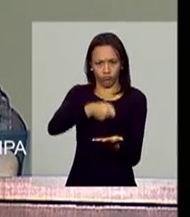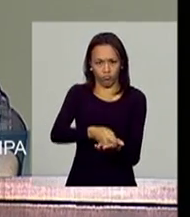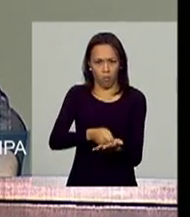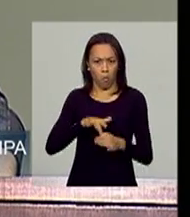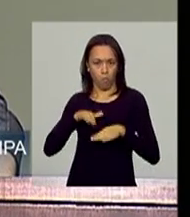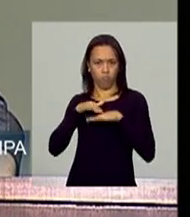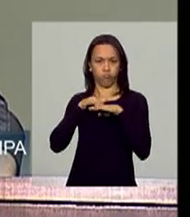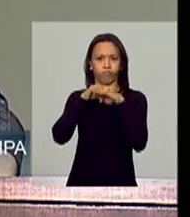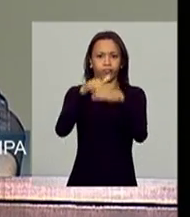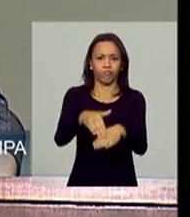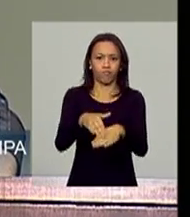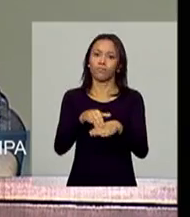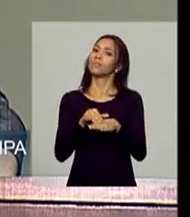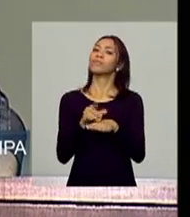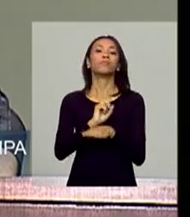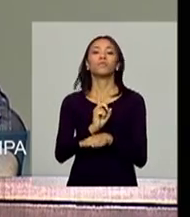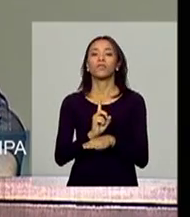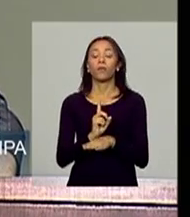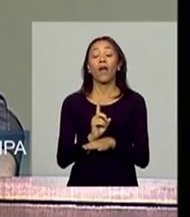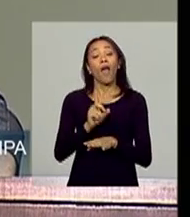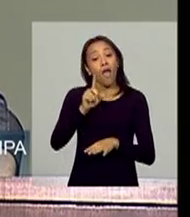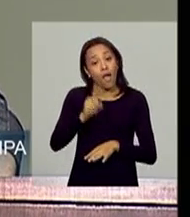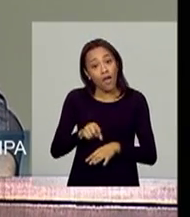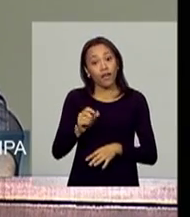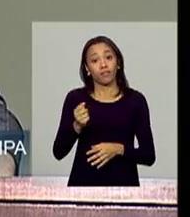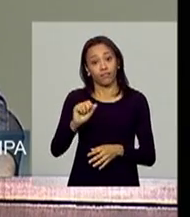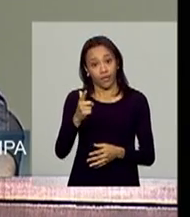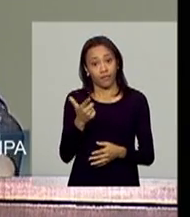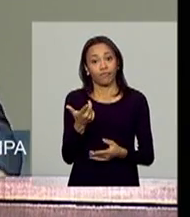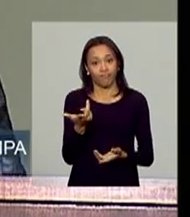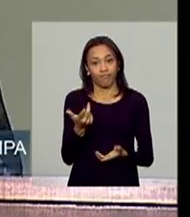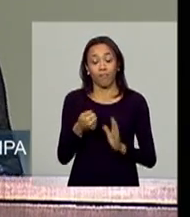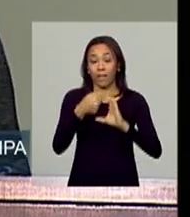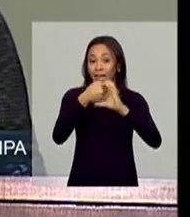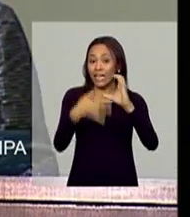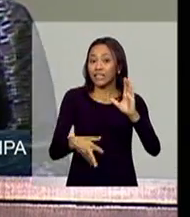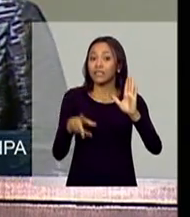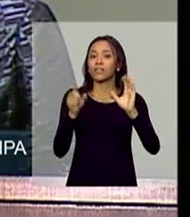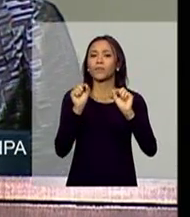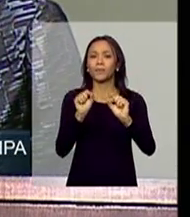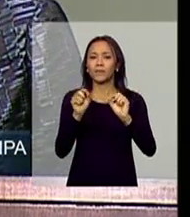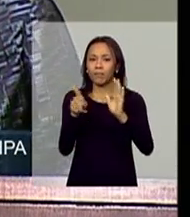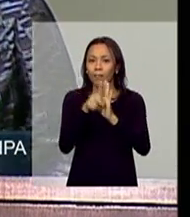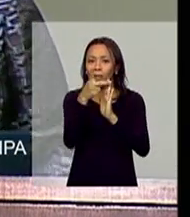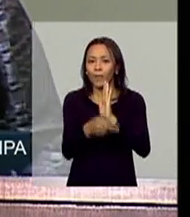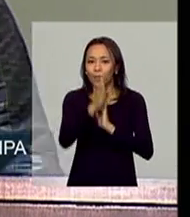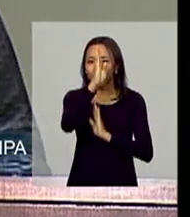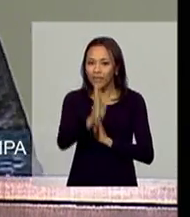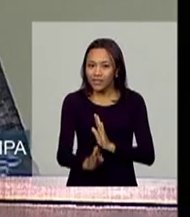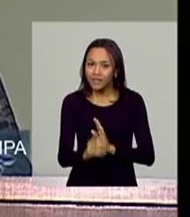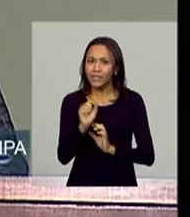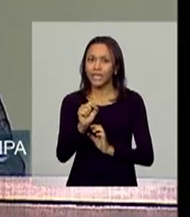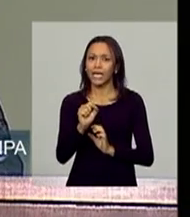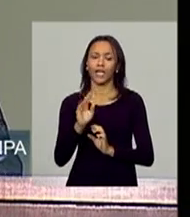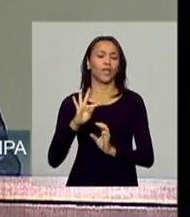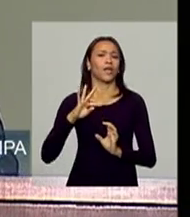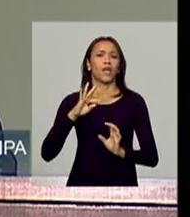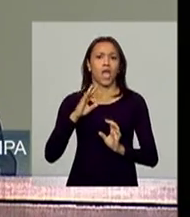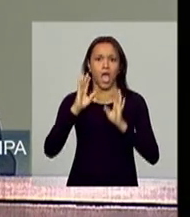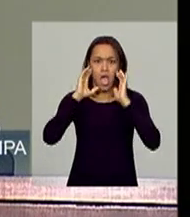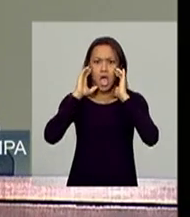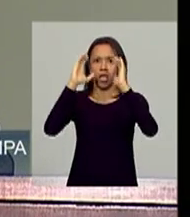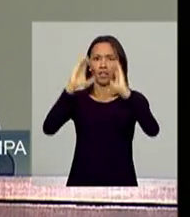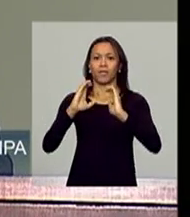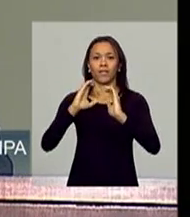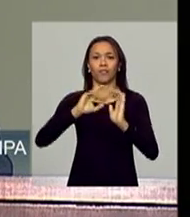unilaterais. Aliás, essa é uma característica que faz o Brasil ser respeitado por